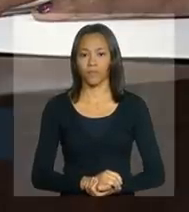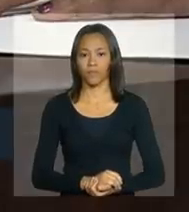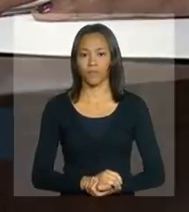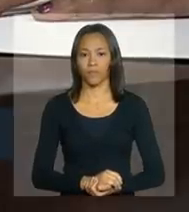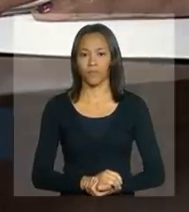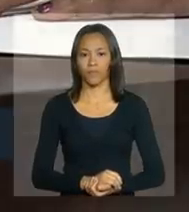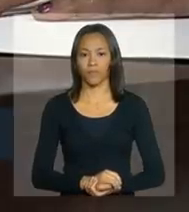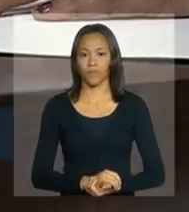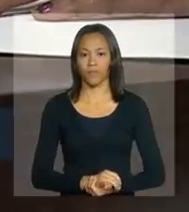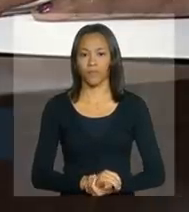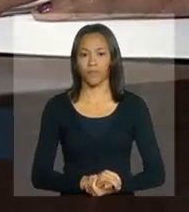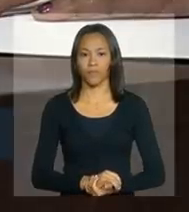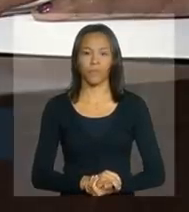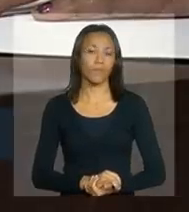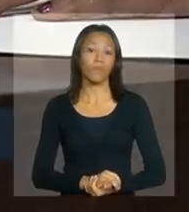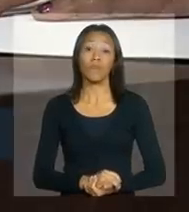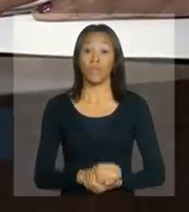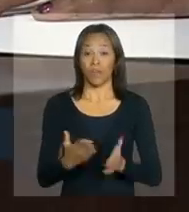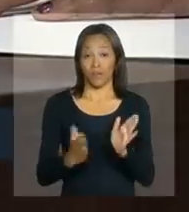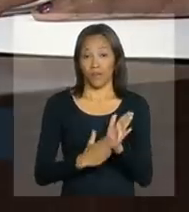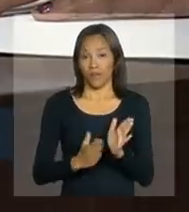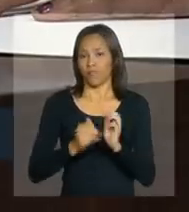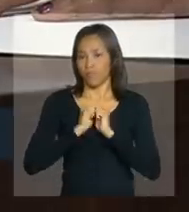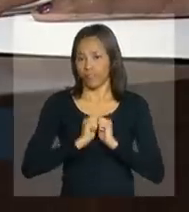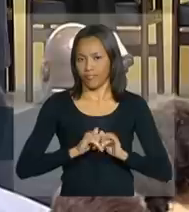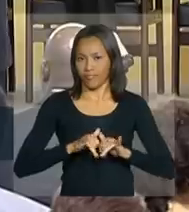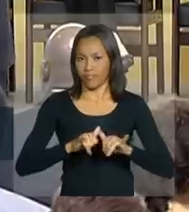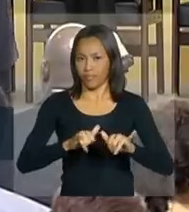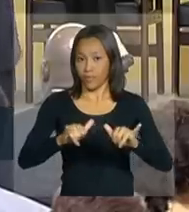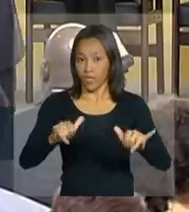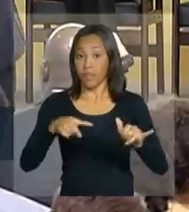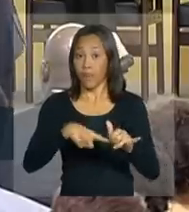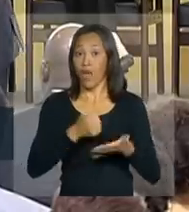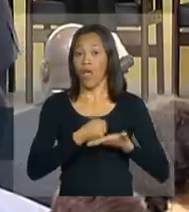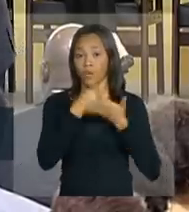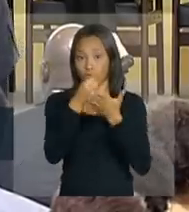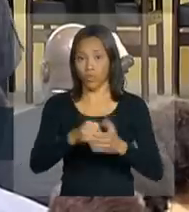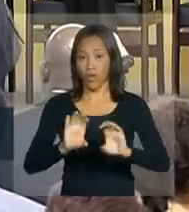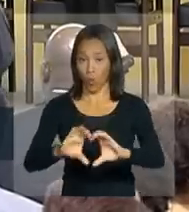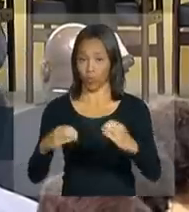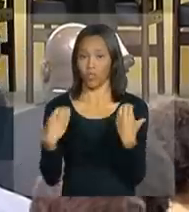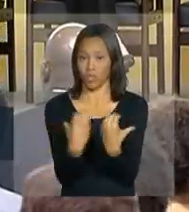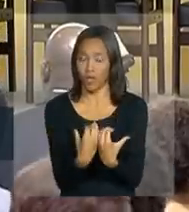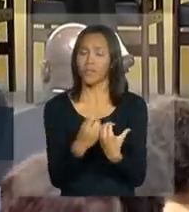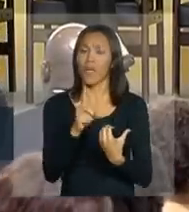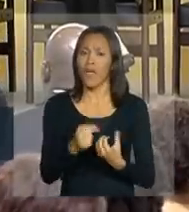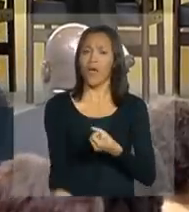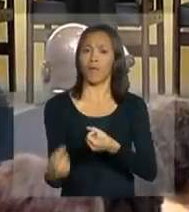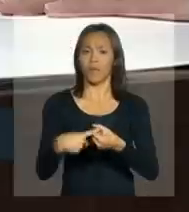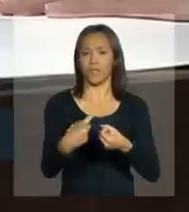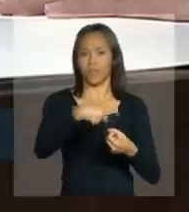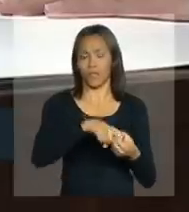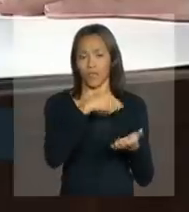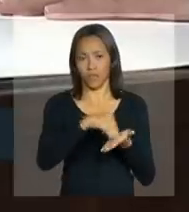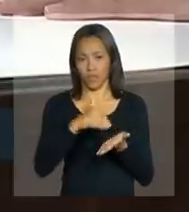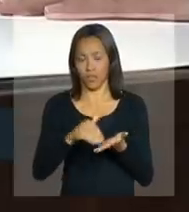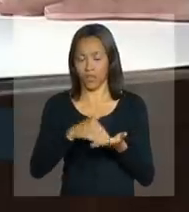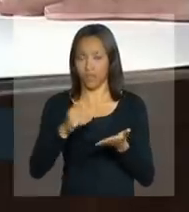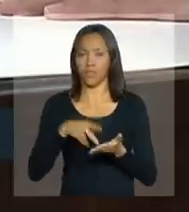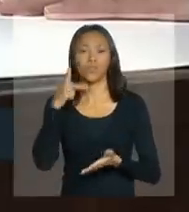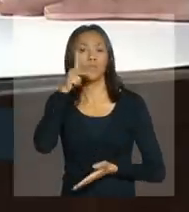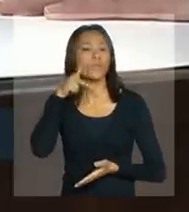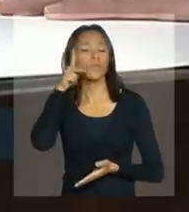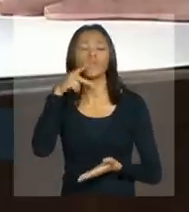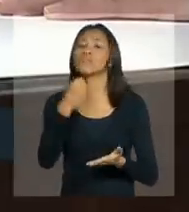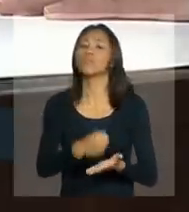portaria as ações anunciadas para beneficiar os quilombolas fazem parte de uma parceria entre a secretaria de políticas de